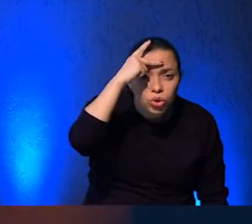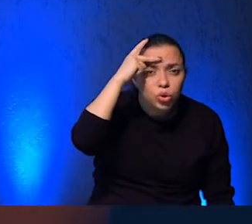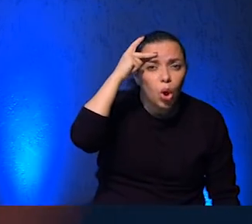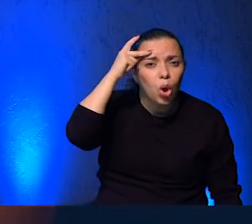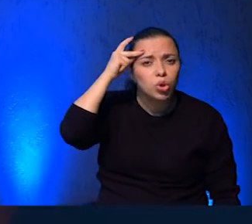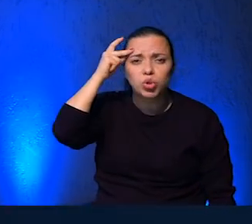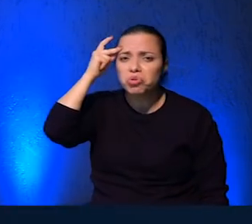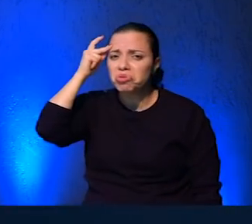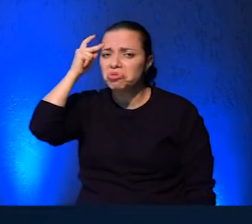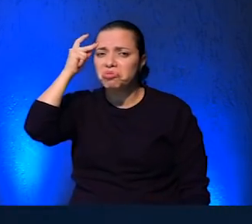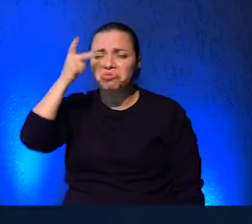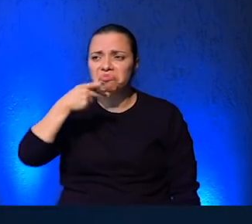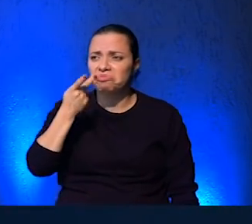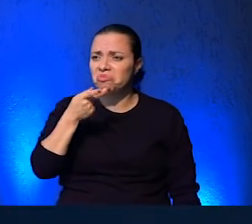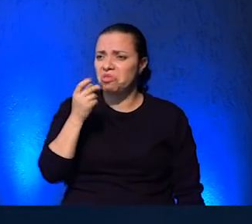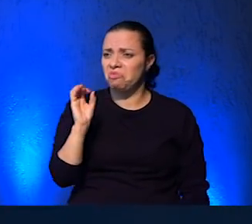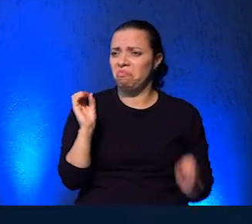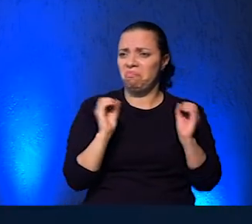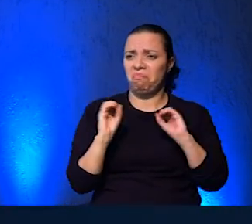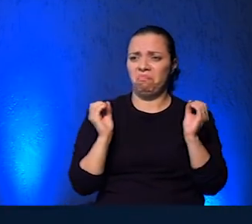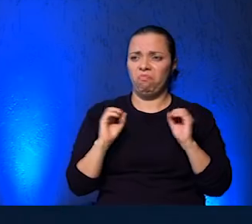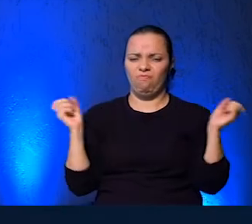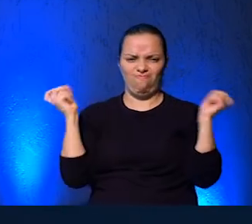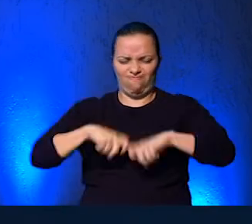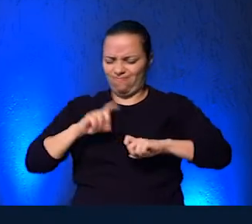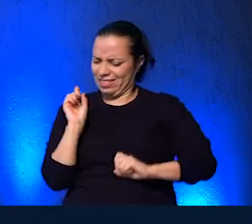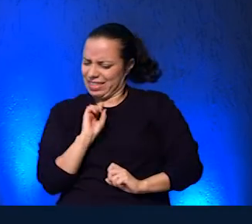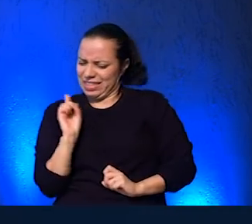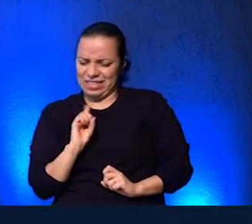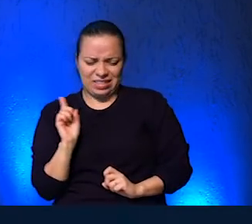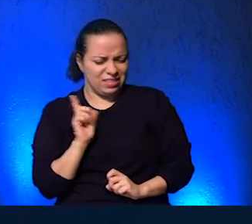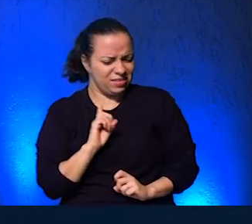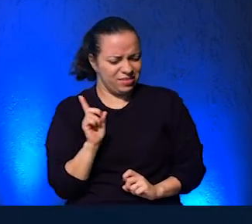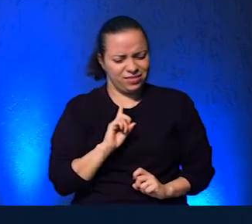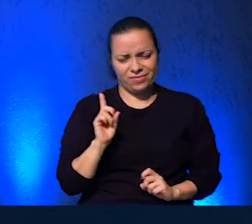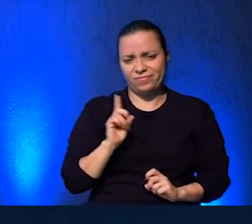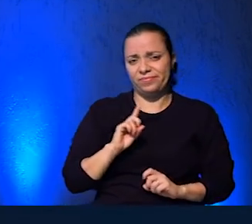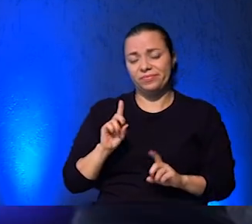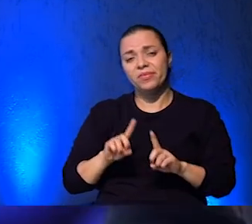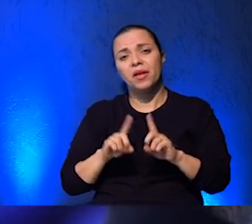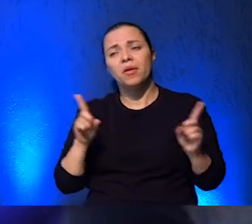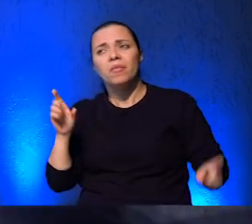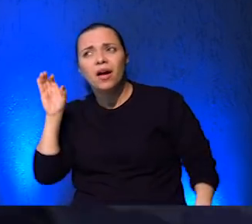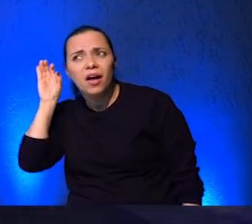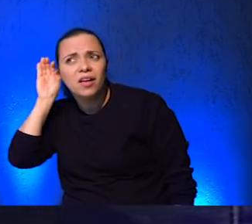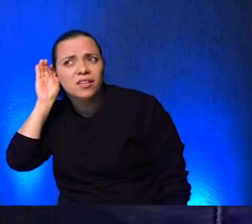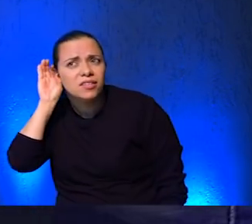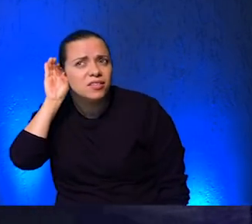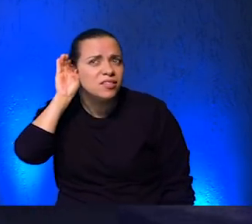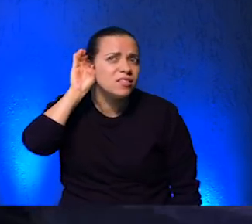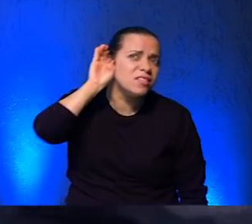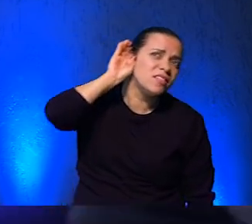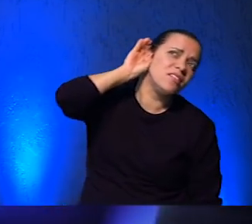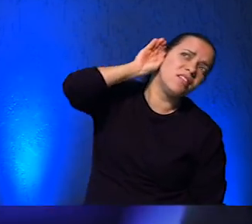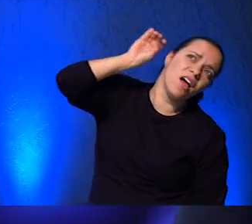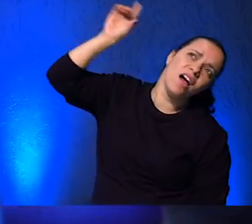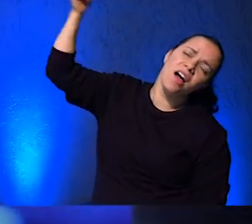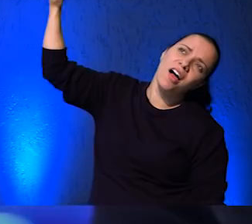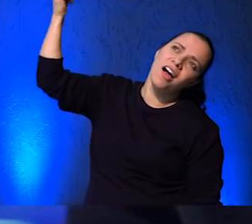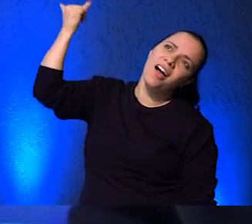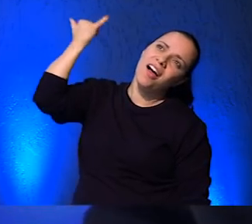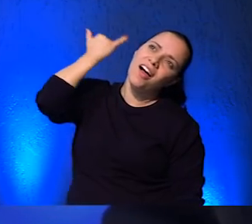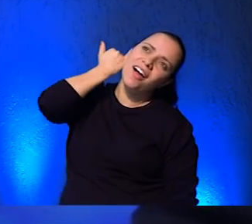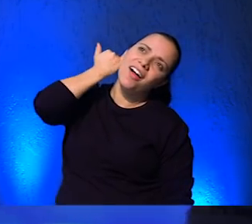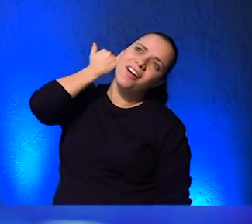escuta a voz sua voz me encoraja a prosseguir der essa